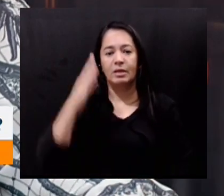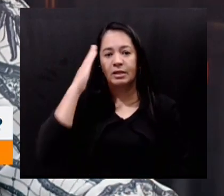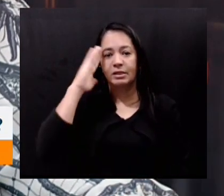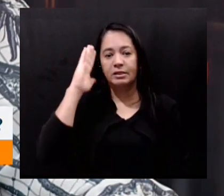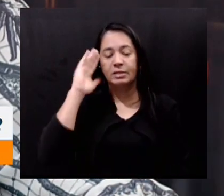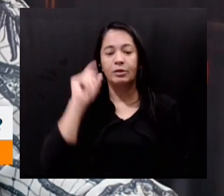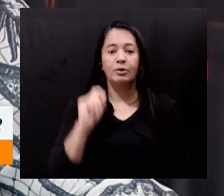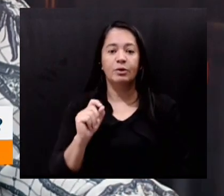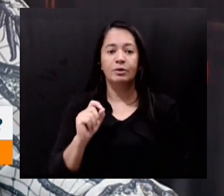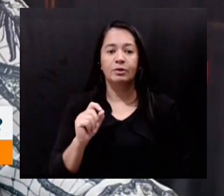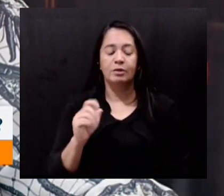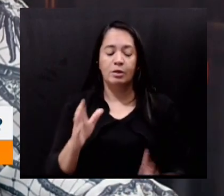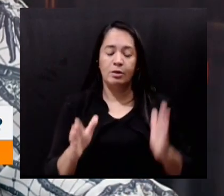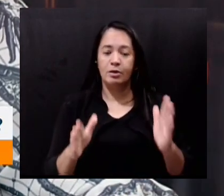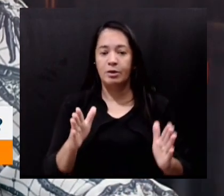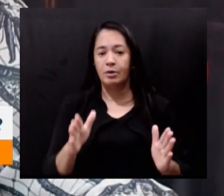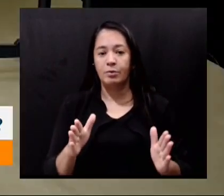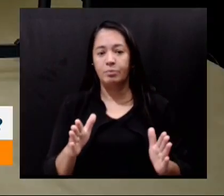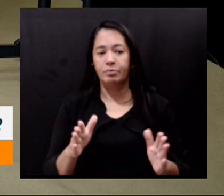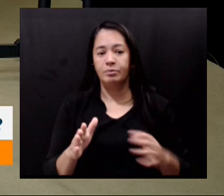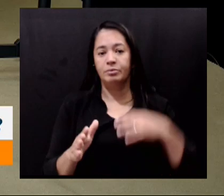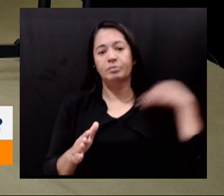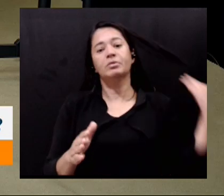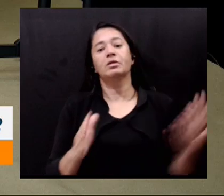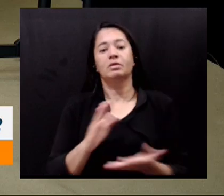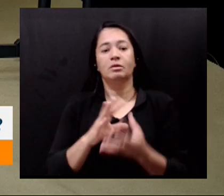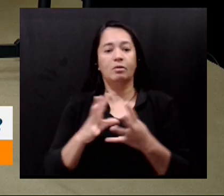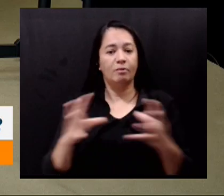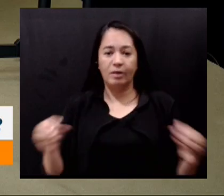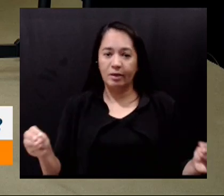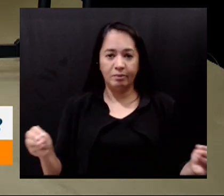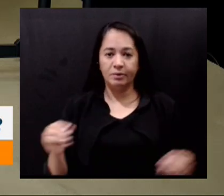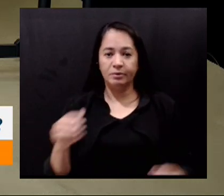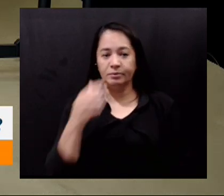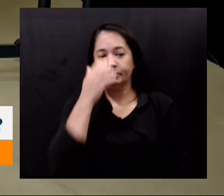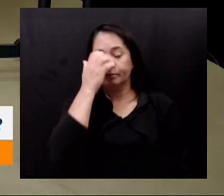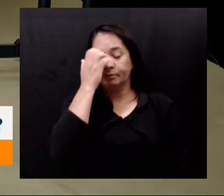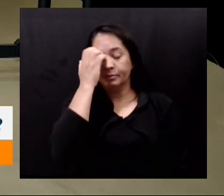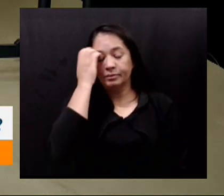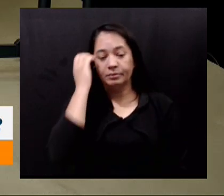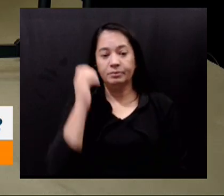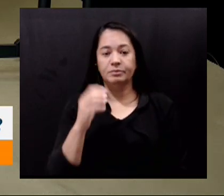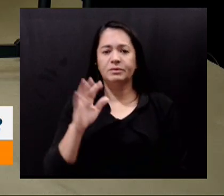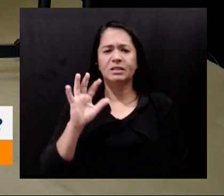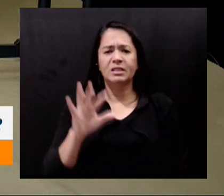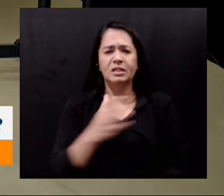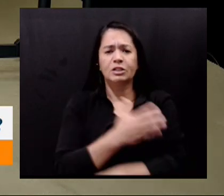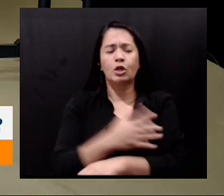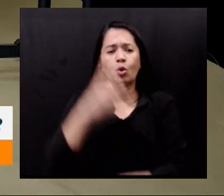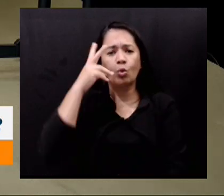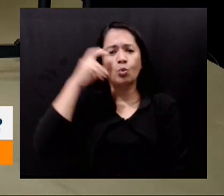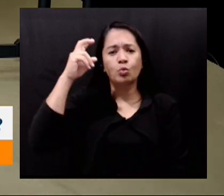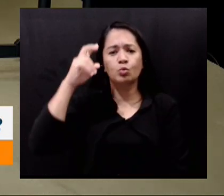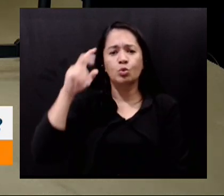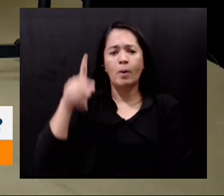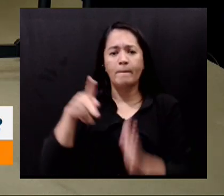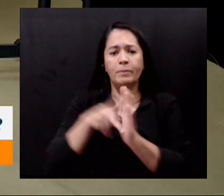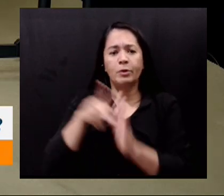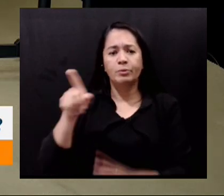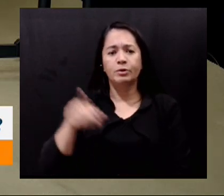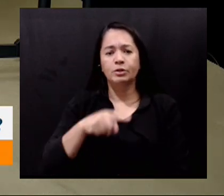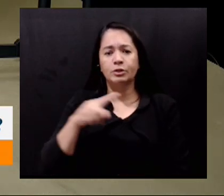fase que vai passar. E essa cultura do cancelamento, ela não tem a ver com a questão